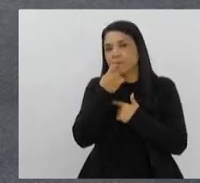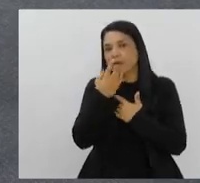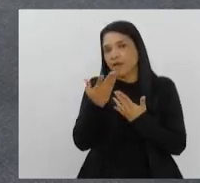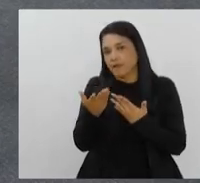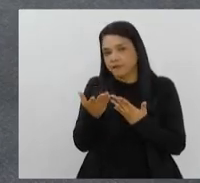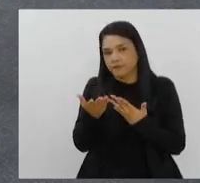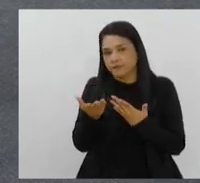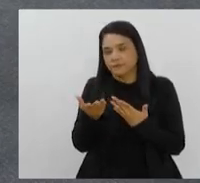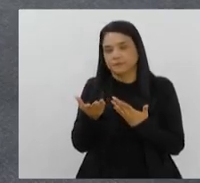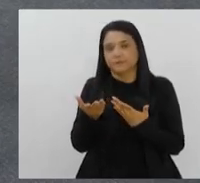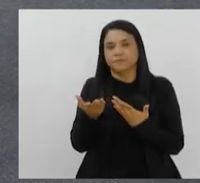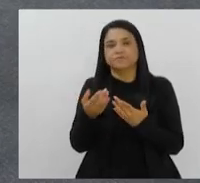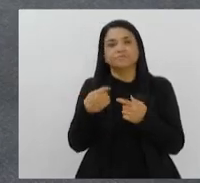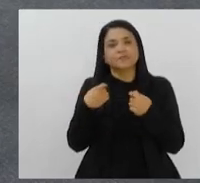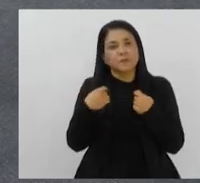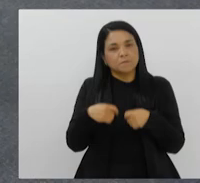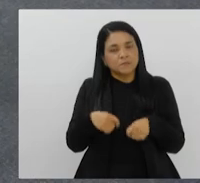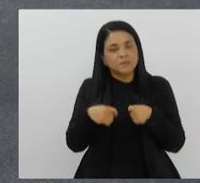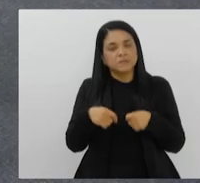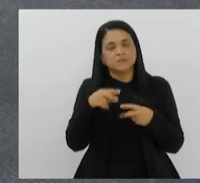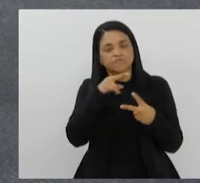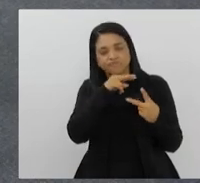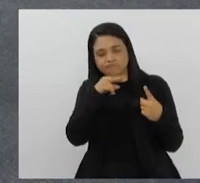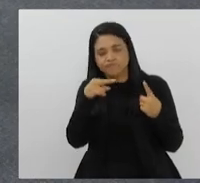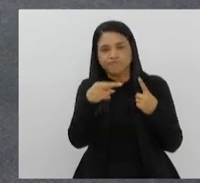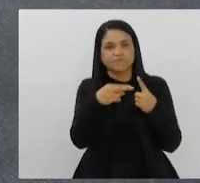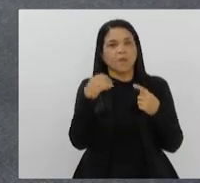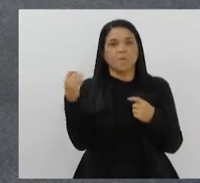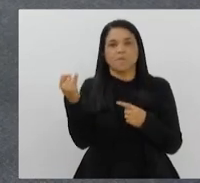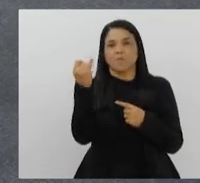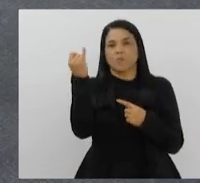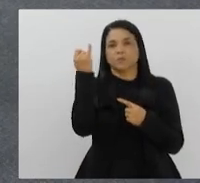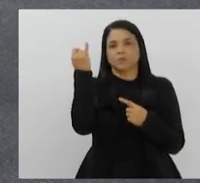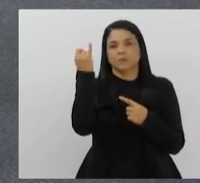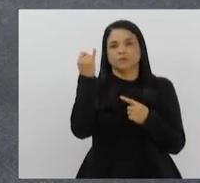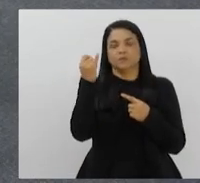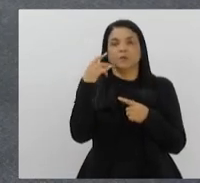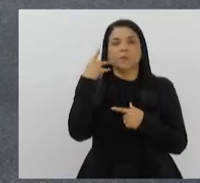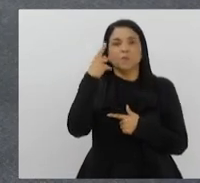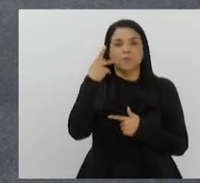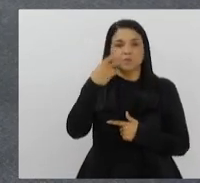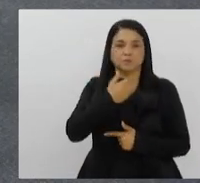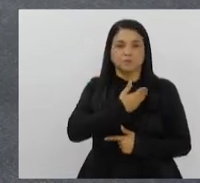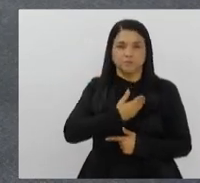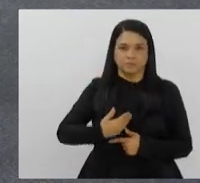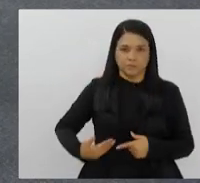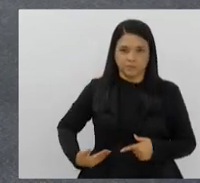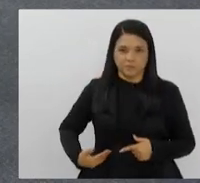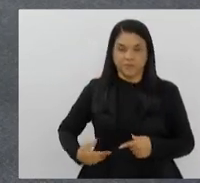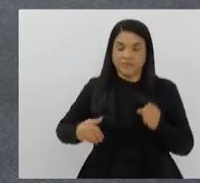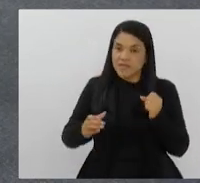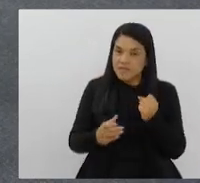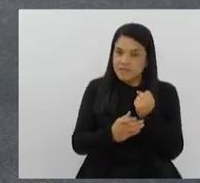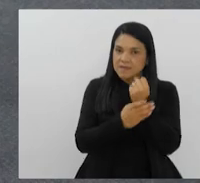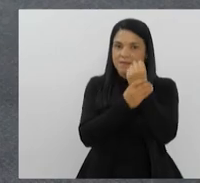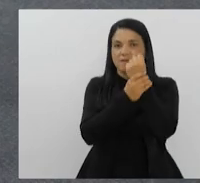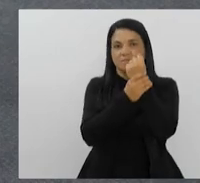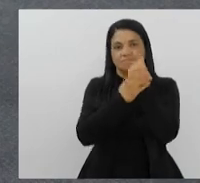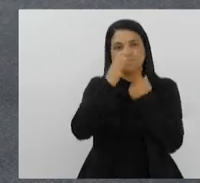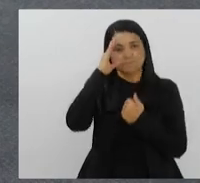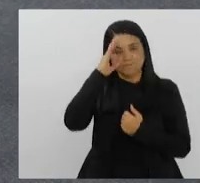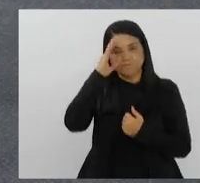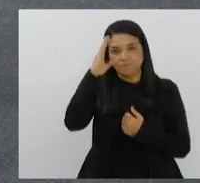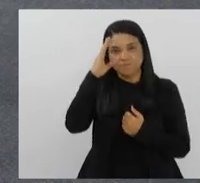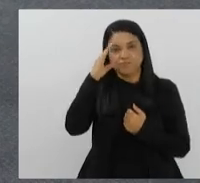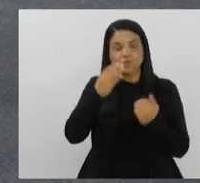Então, para a gente também ter esse olhar da importância da gente ter política pública que garanta